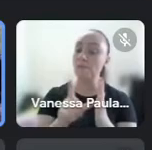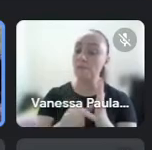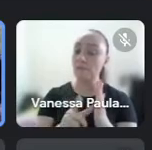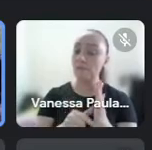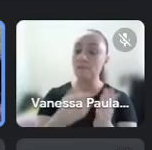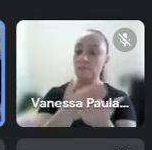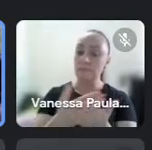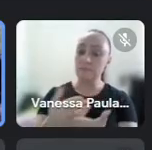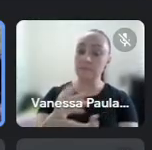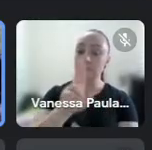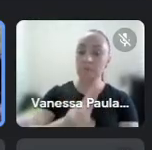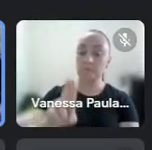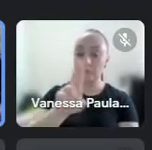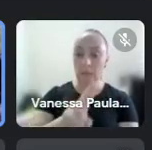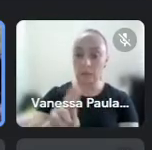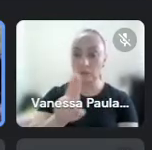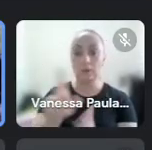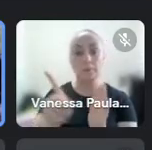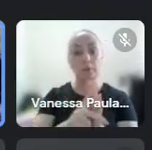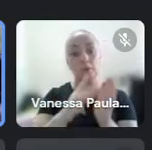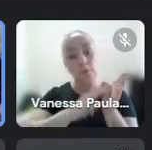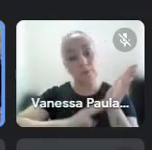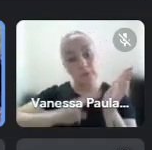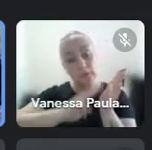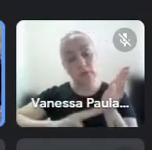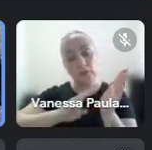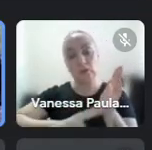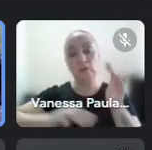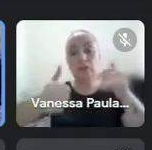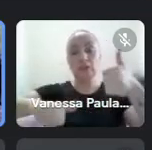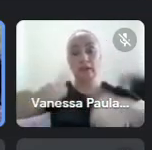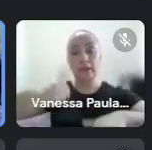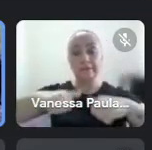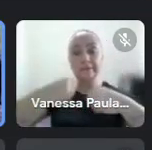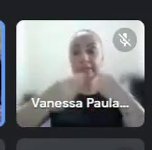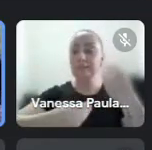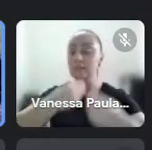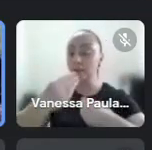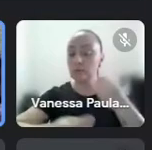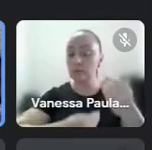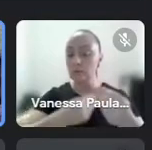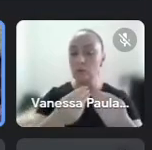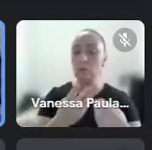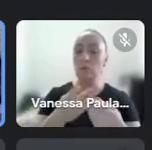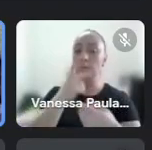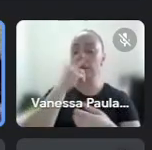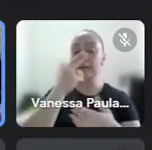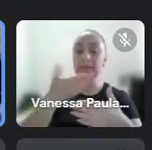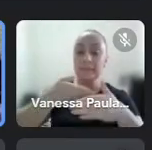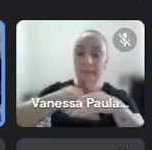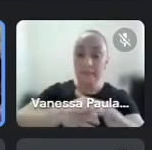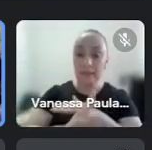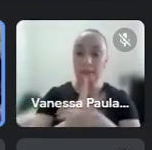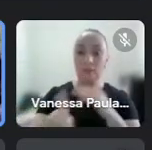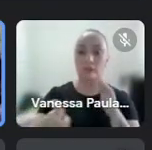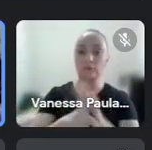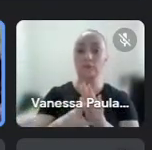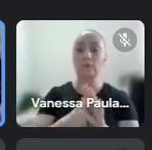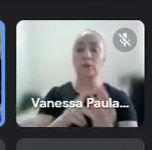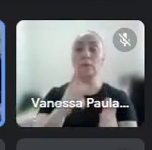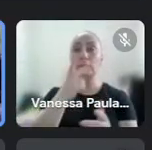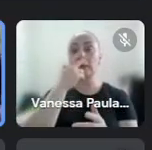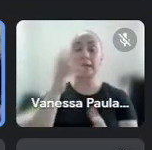usar essa metodologia de avaliação dos ciclos biogeoquímicos dentro desse impacto das